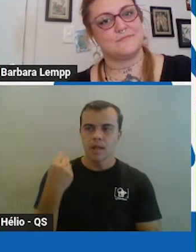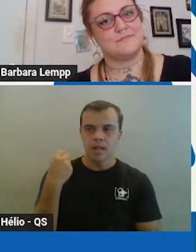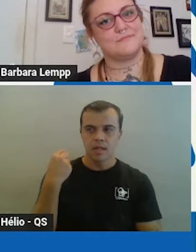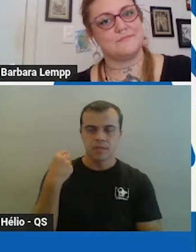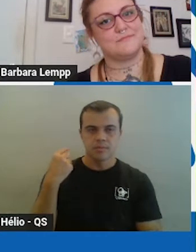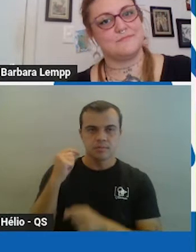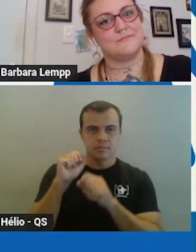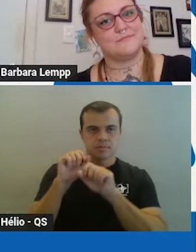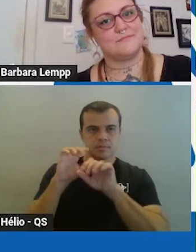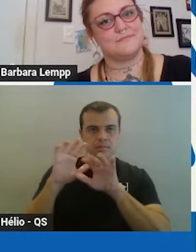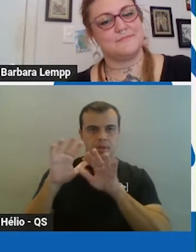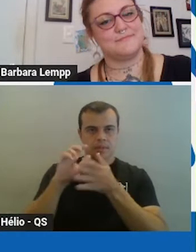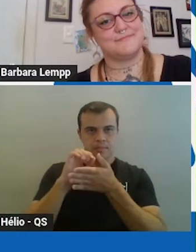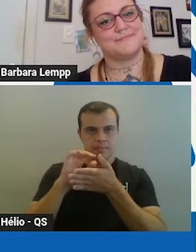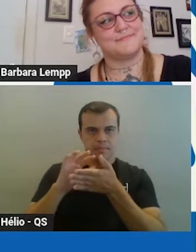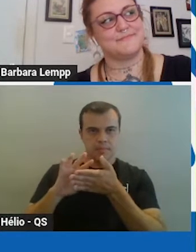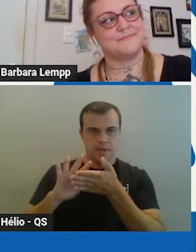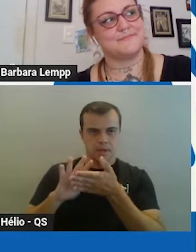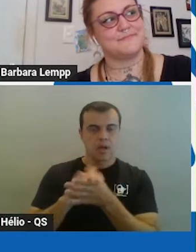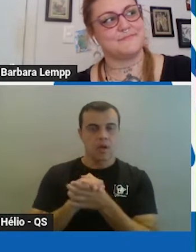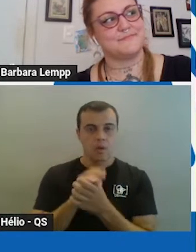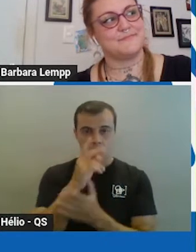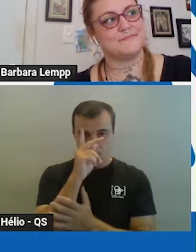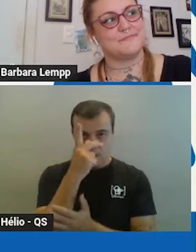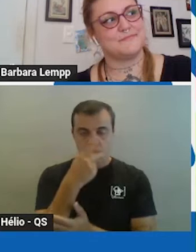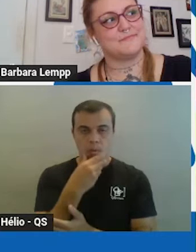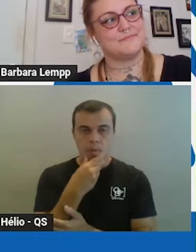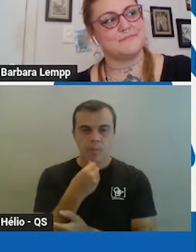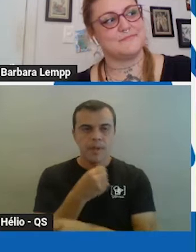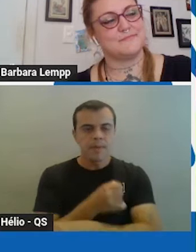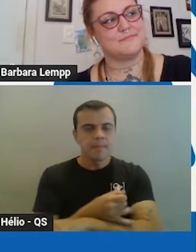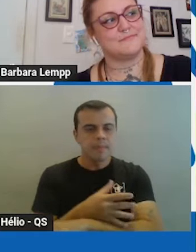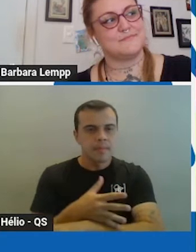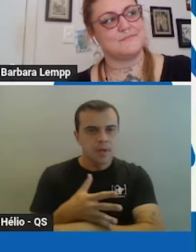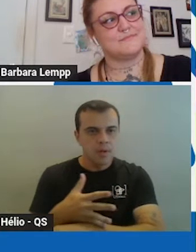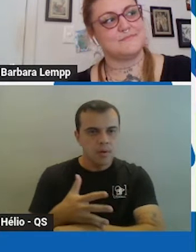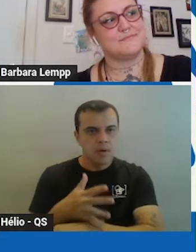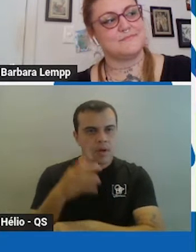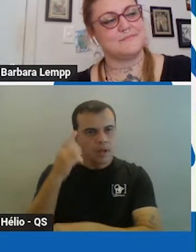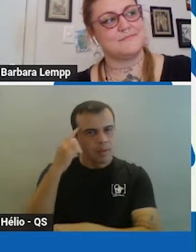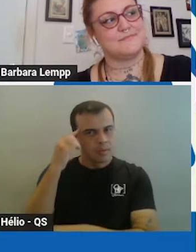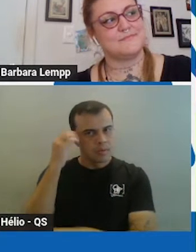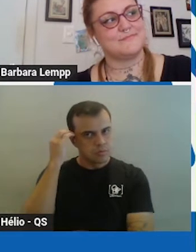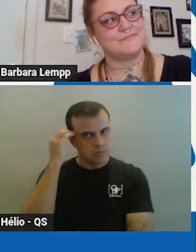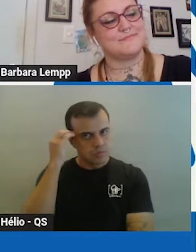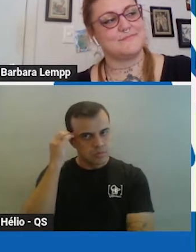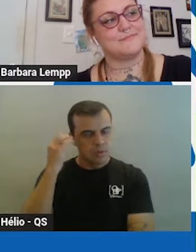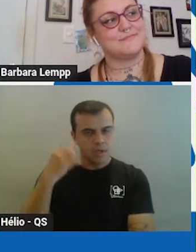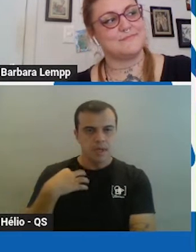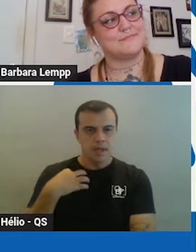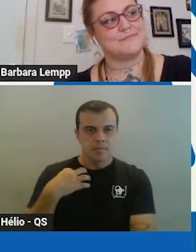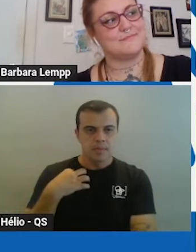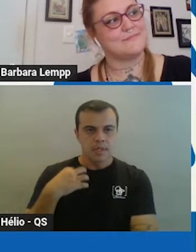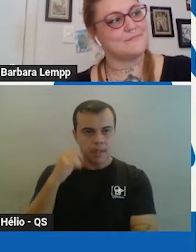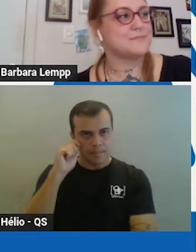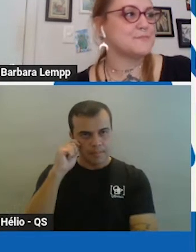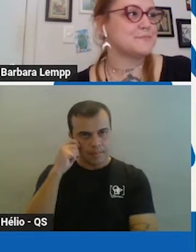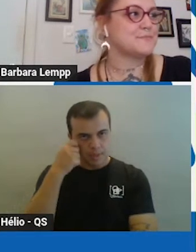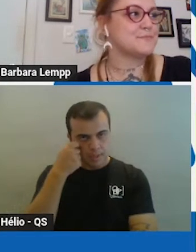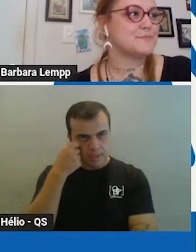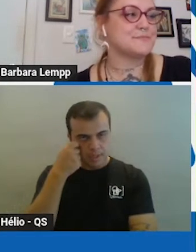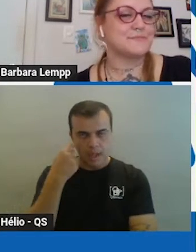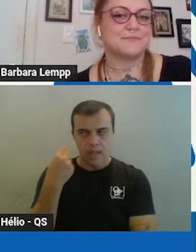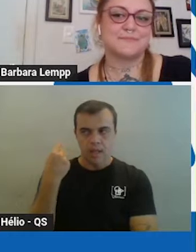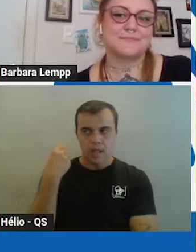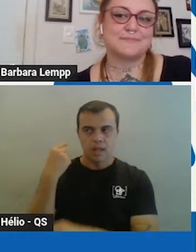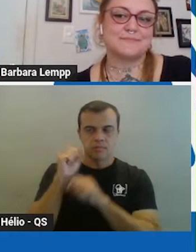uma parede branca. O Hélio é um homem branco, de cabelos curtos, camiseta preta também, e